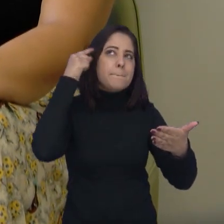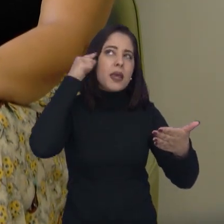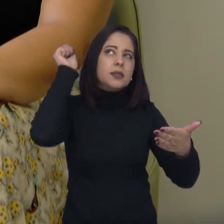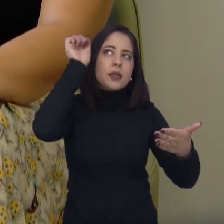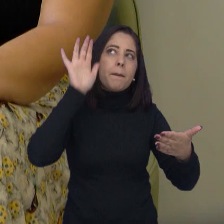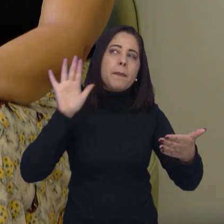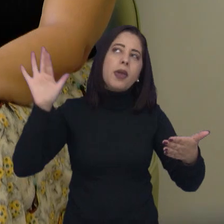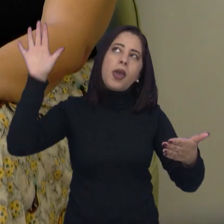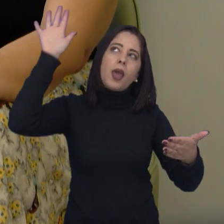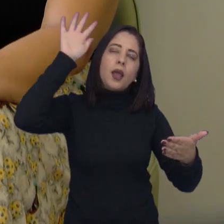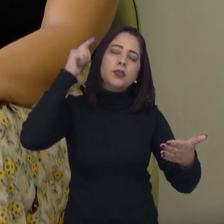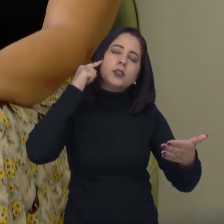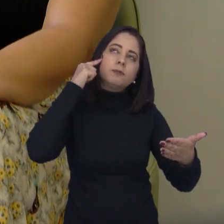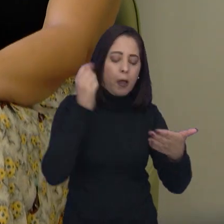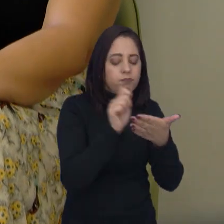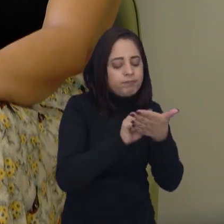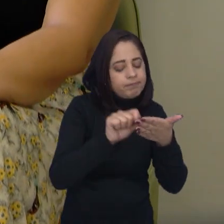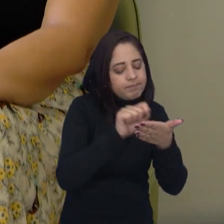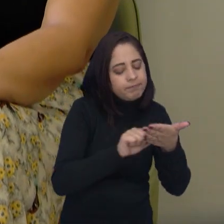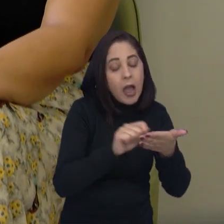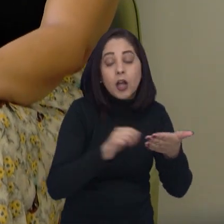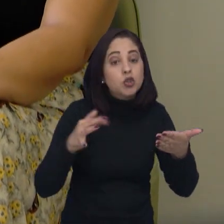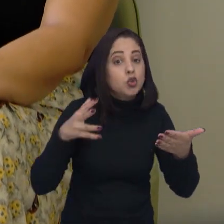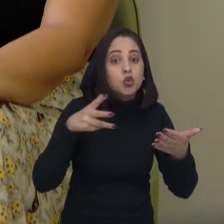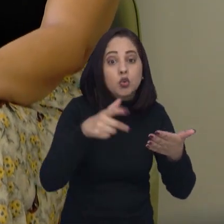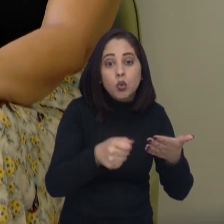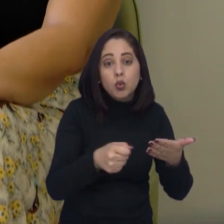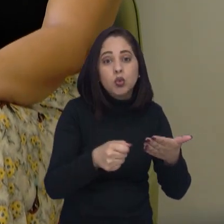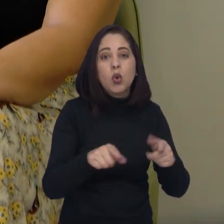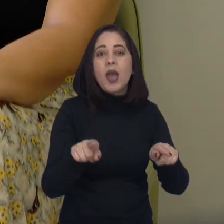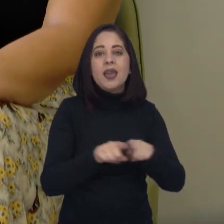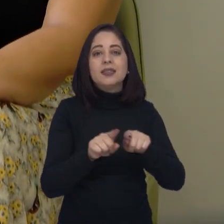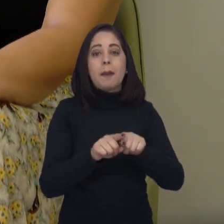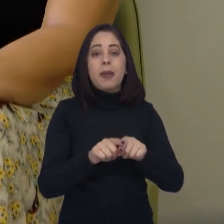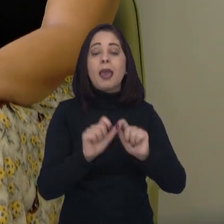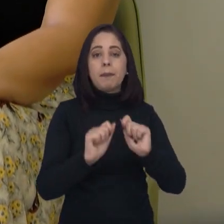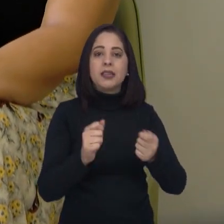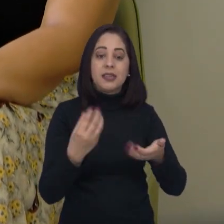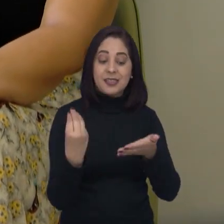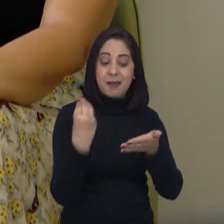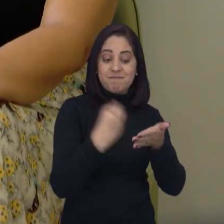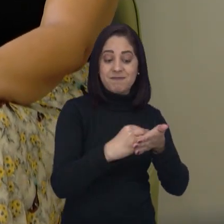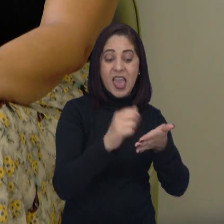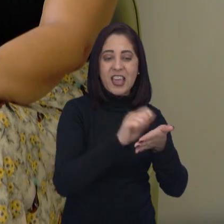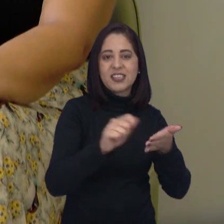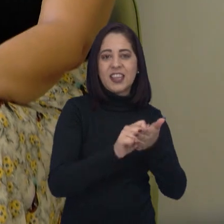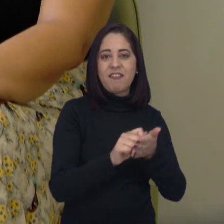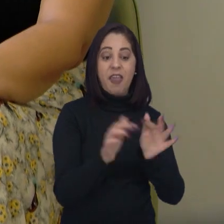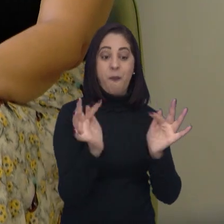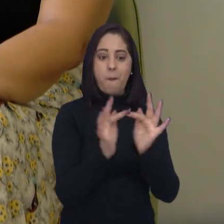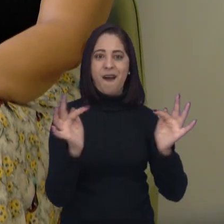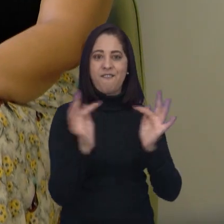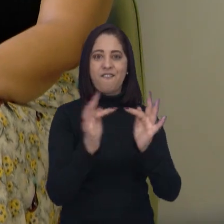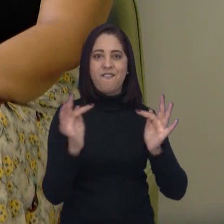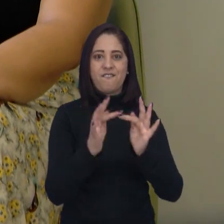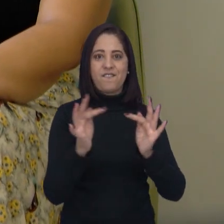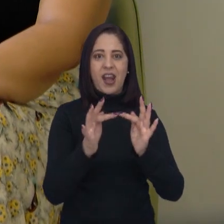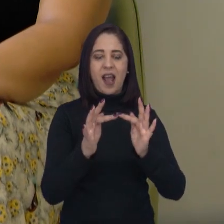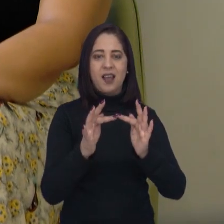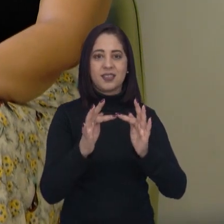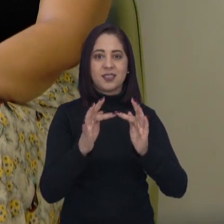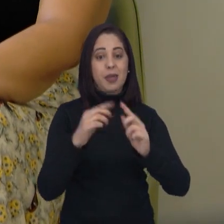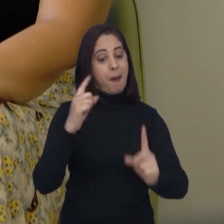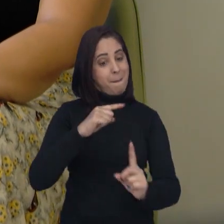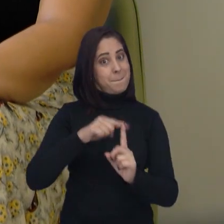dela. E eu indico também escrever ali uma frase positiva para si, né, um incentivo para si, para destacar justamente